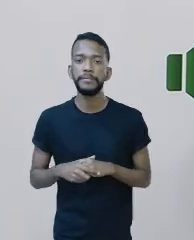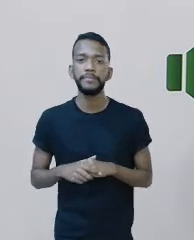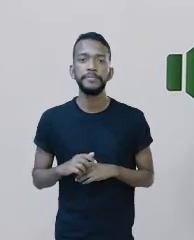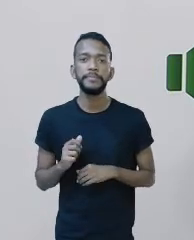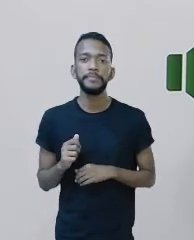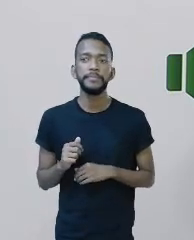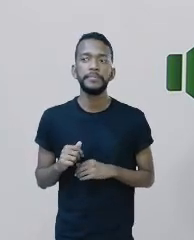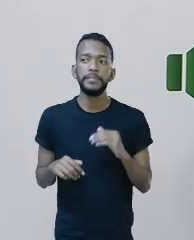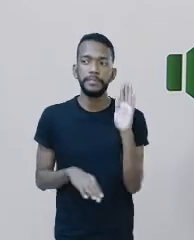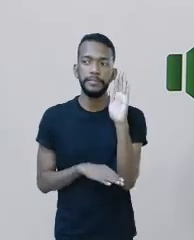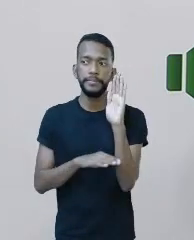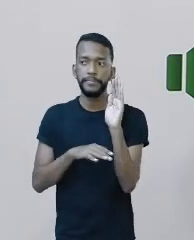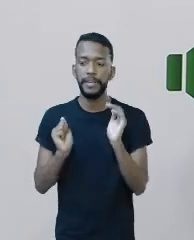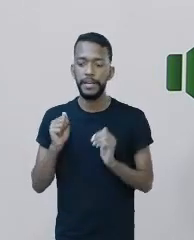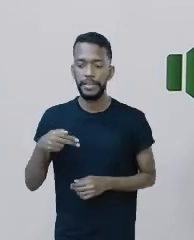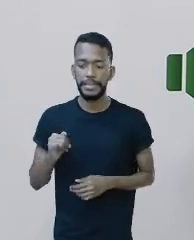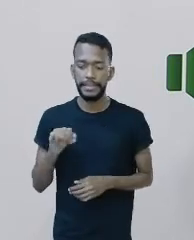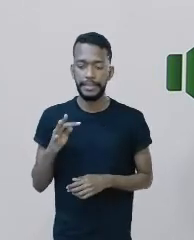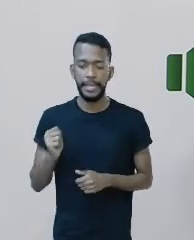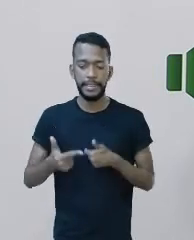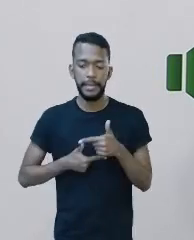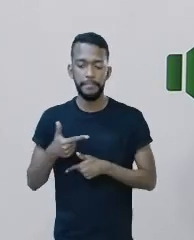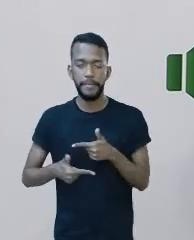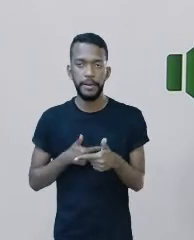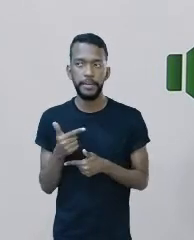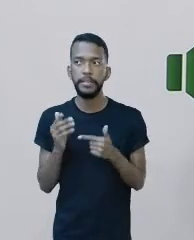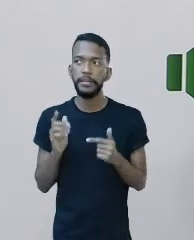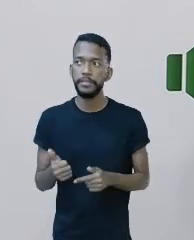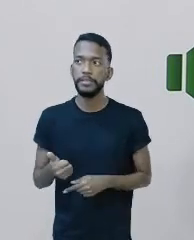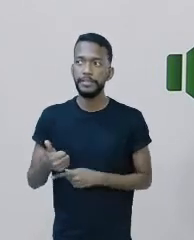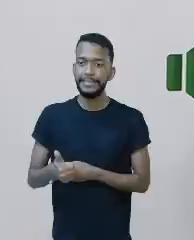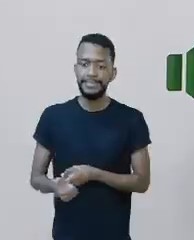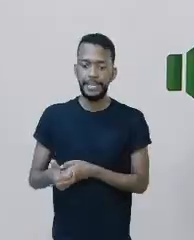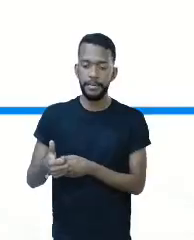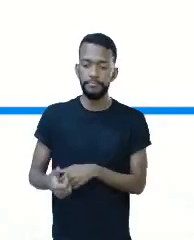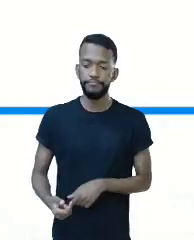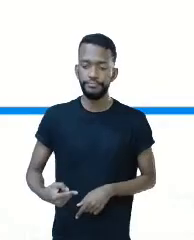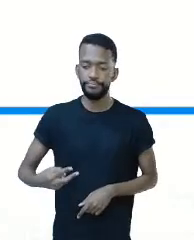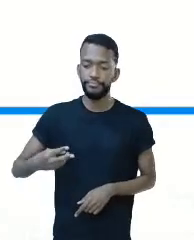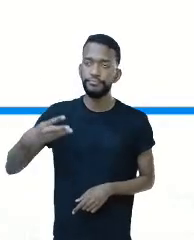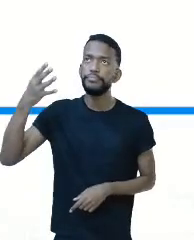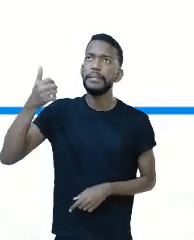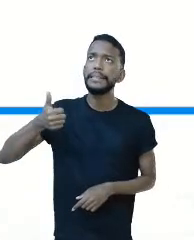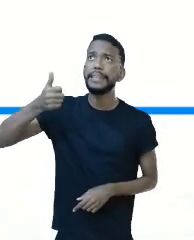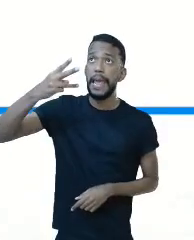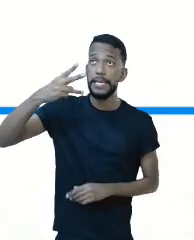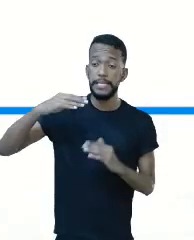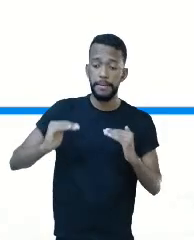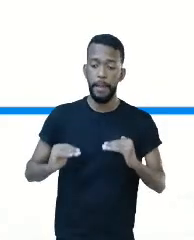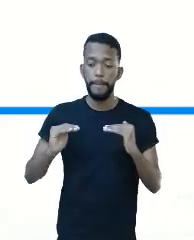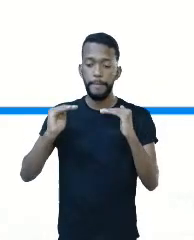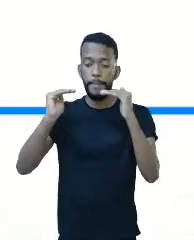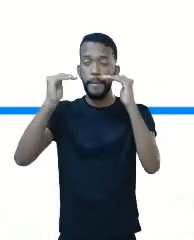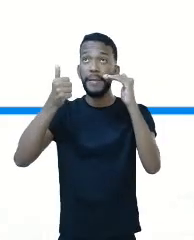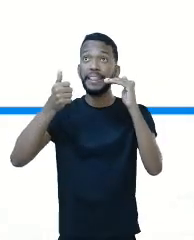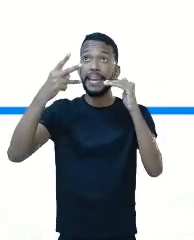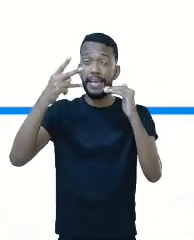o edifício que a Anitta trabalha tem 13 andares e ela trabalha no 10º andar.